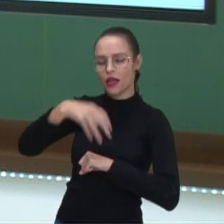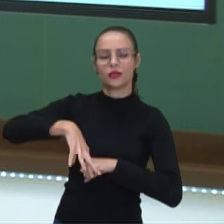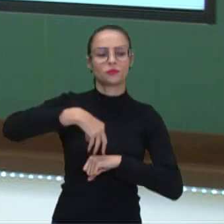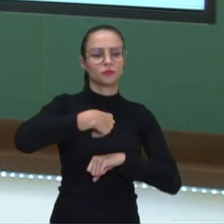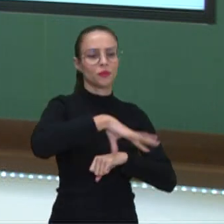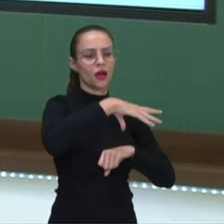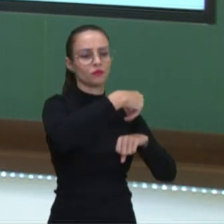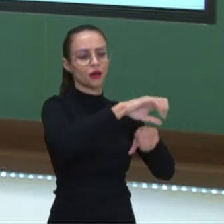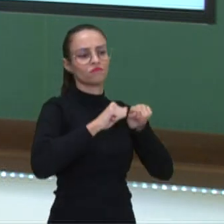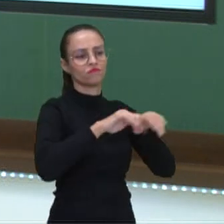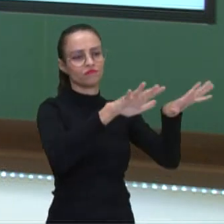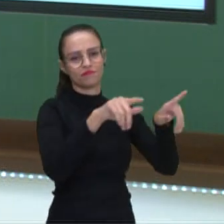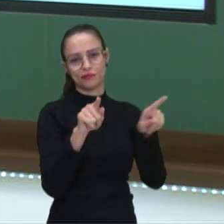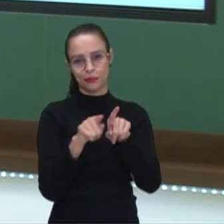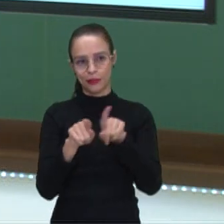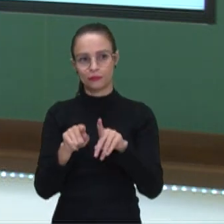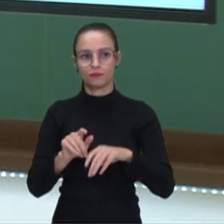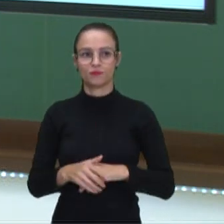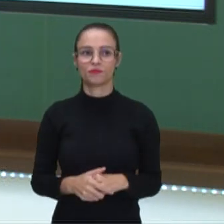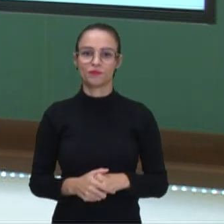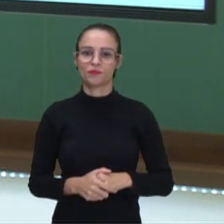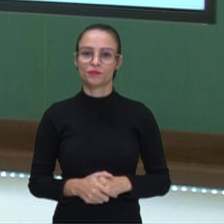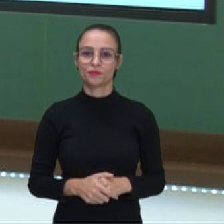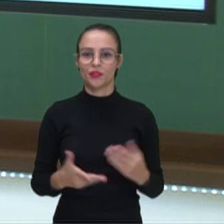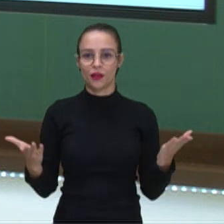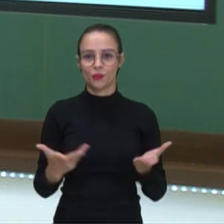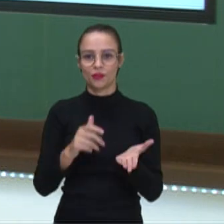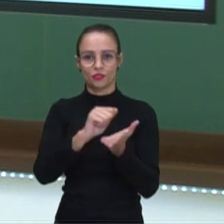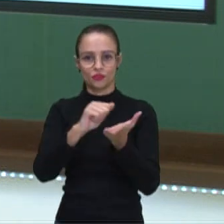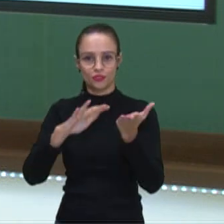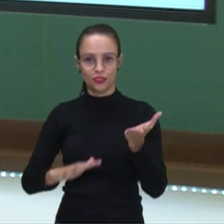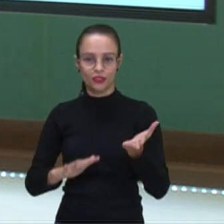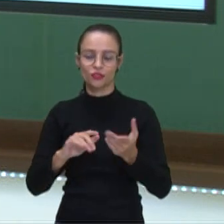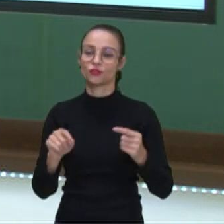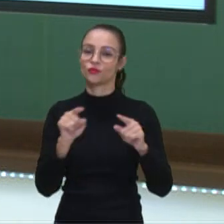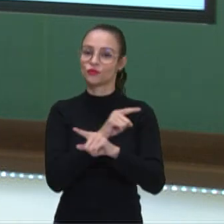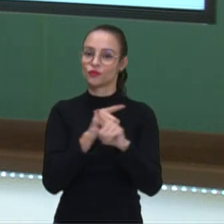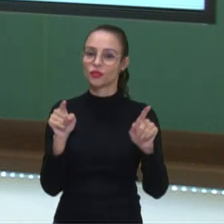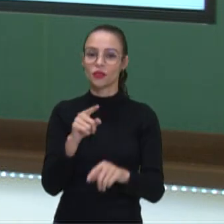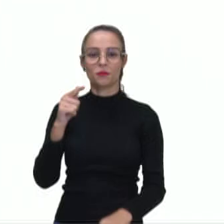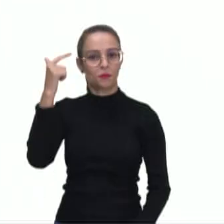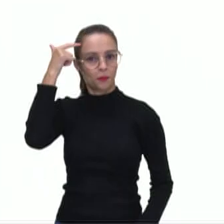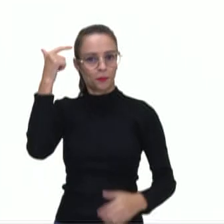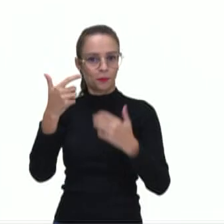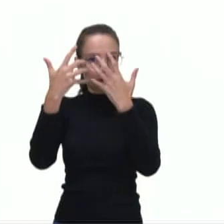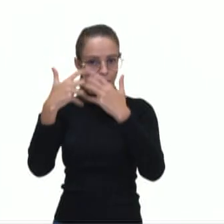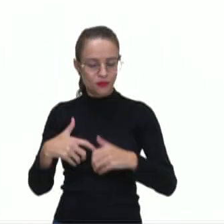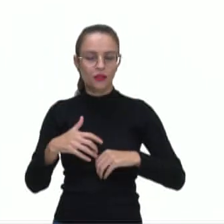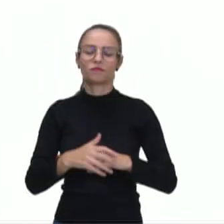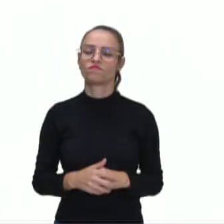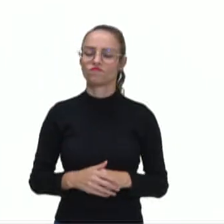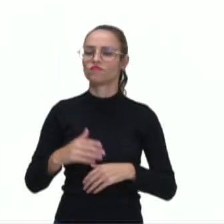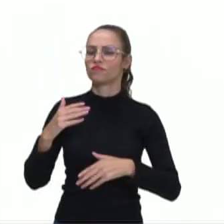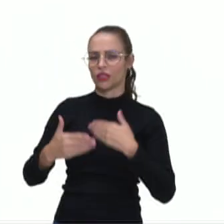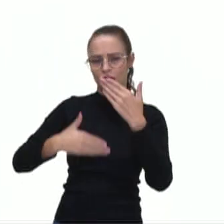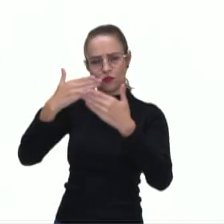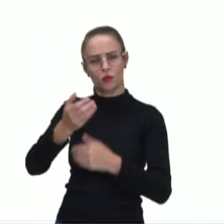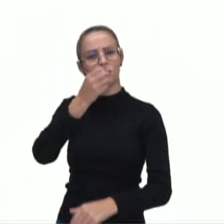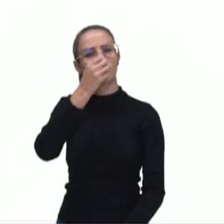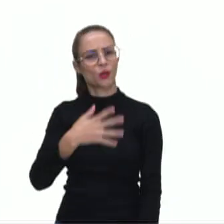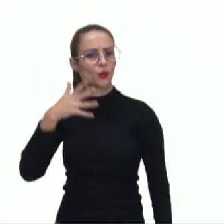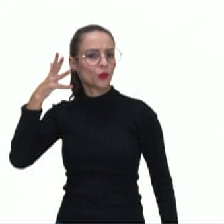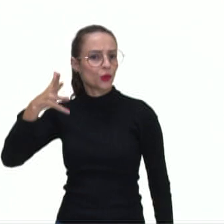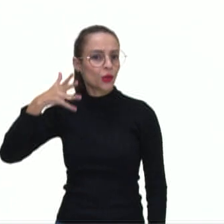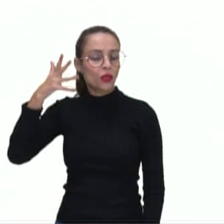para outras pessoas. Galera, aqui uma atividade para que a gente possa pensar, né? Para desenvolver uma boa